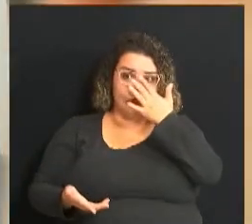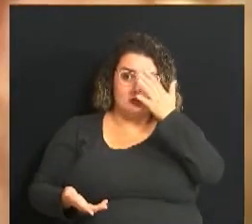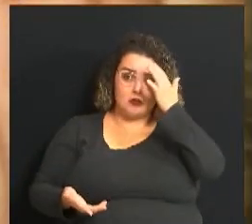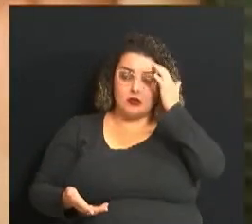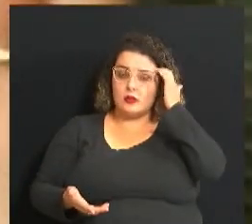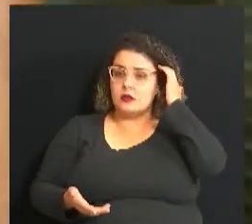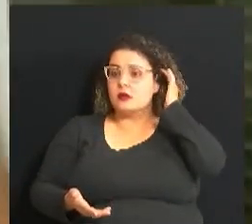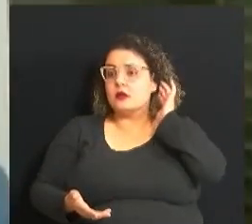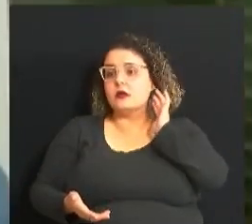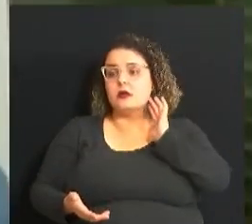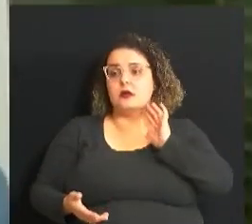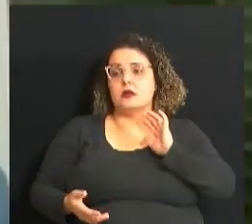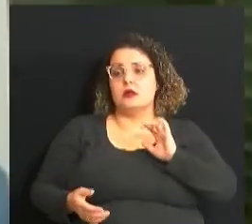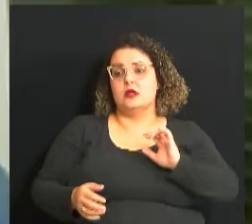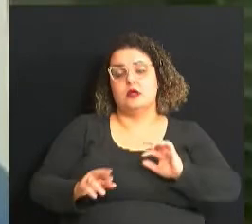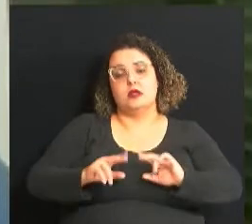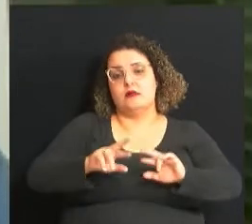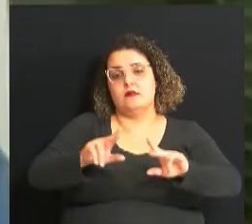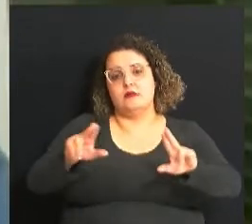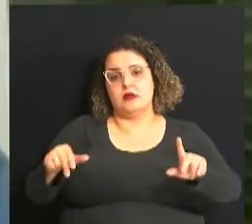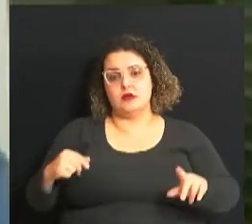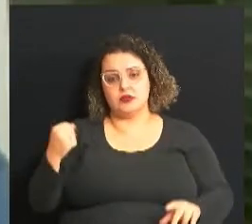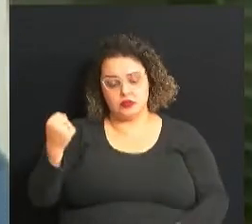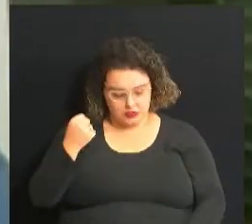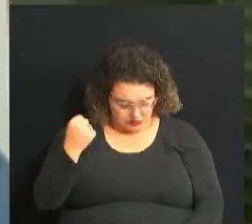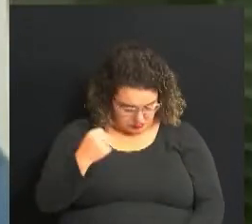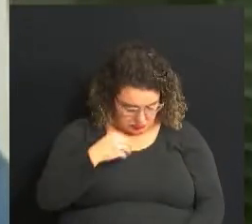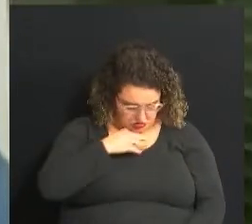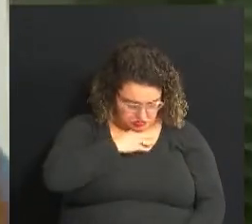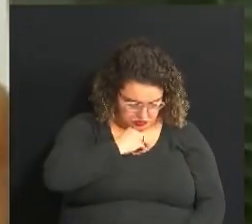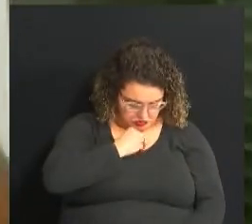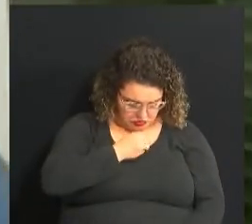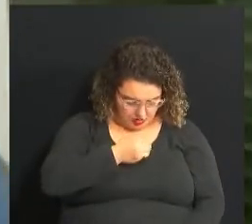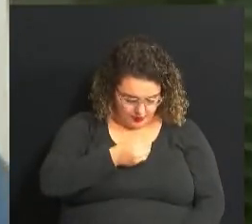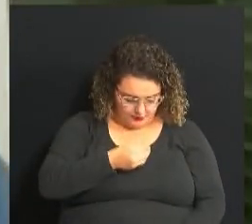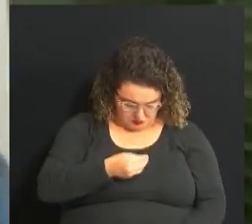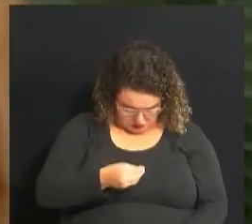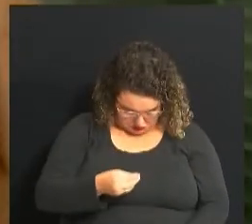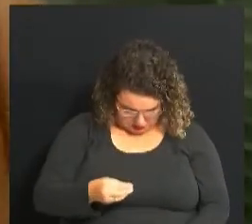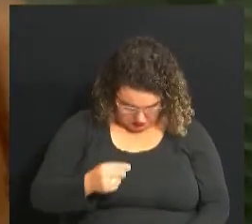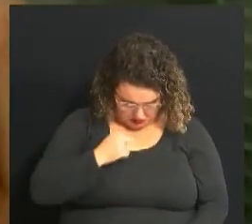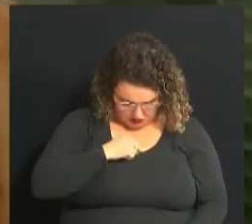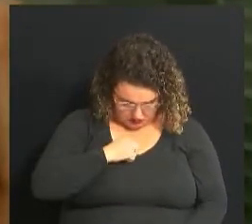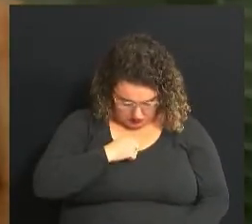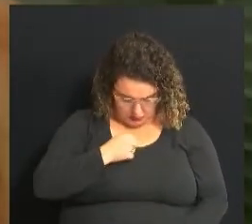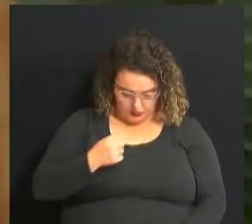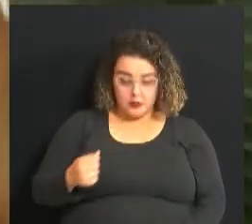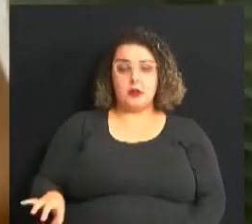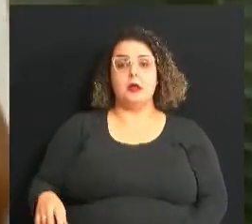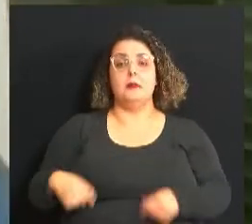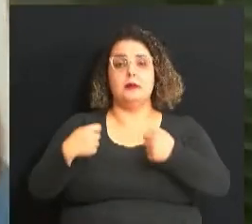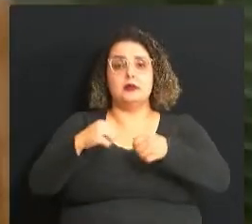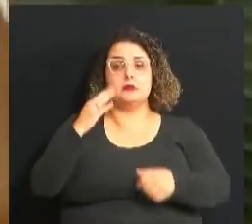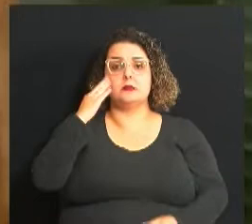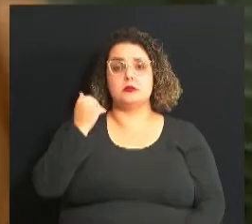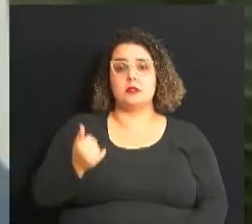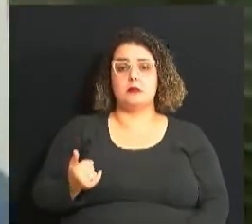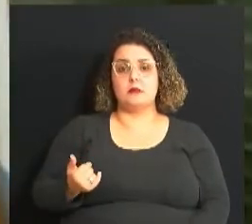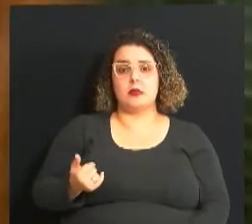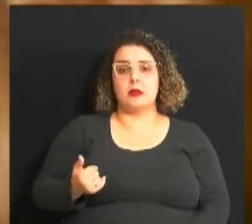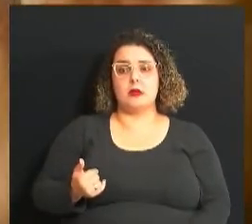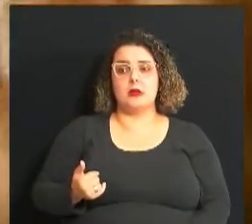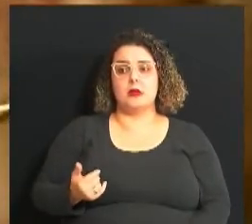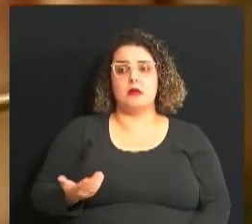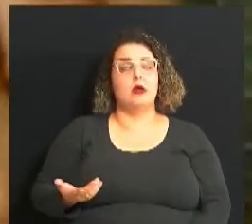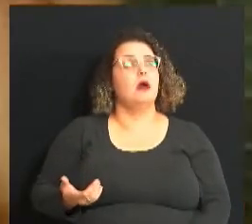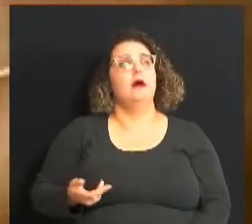em espectros de gravidade. Então, a gente tem que saber qual é o câncer. Eu sei que para o leigo é difícil isso, né? Quando a gente fala